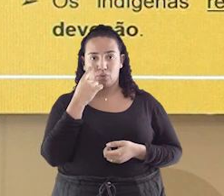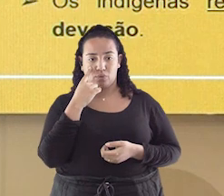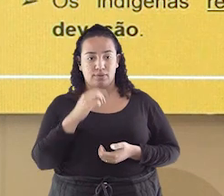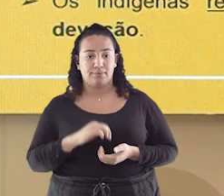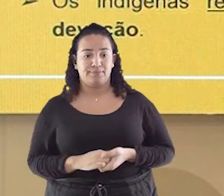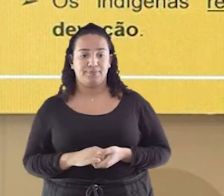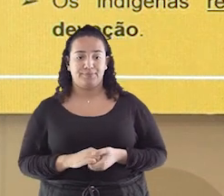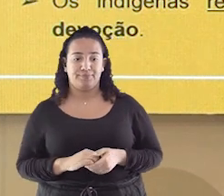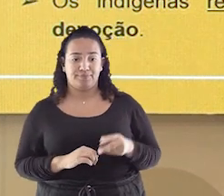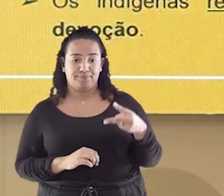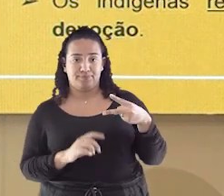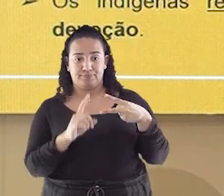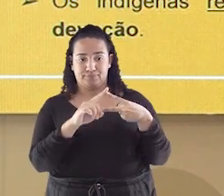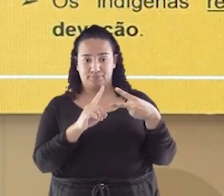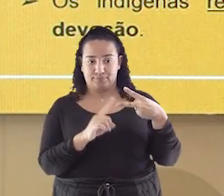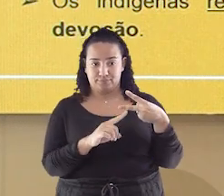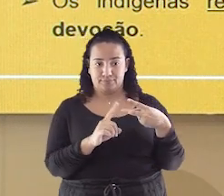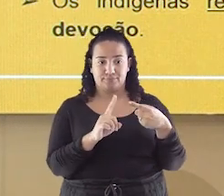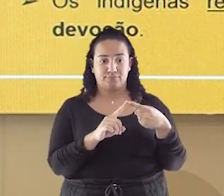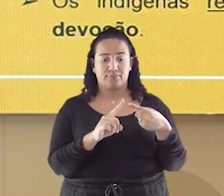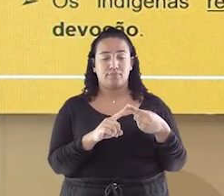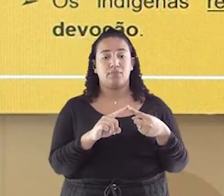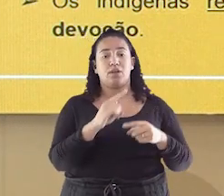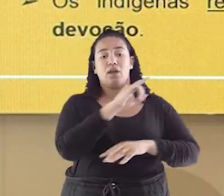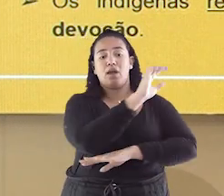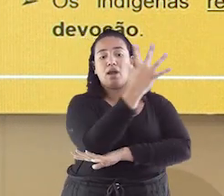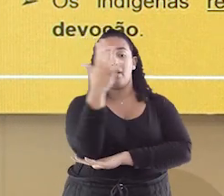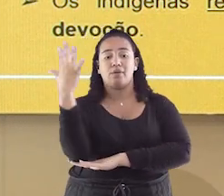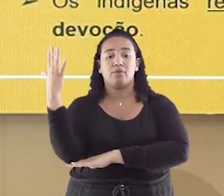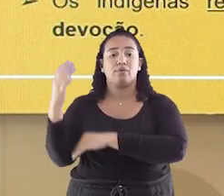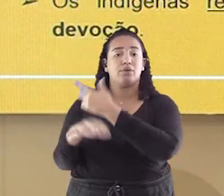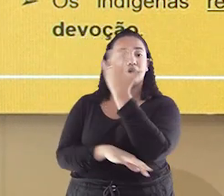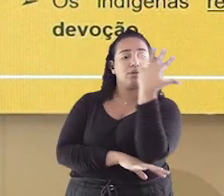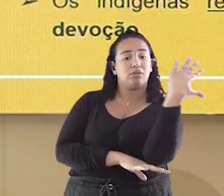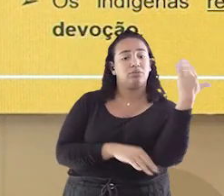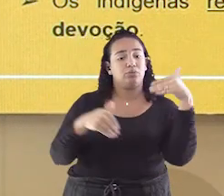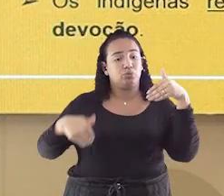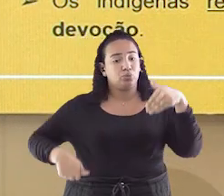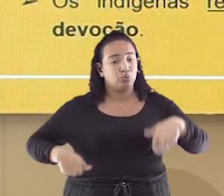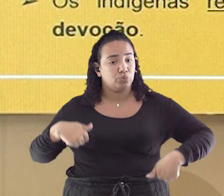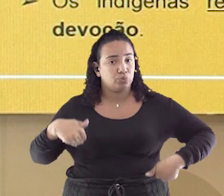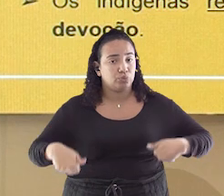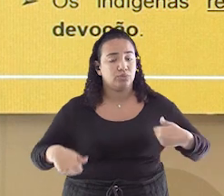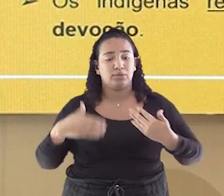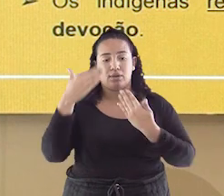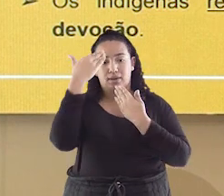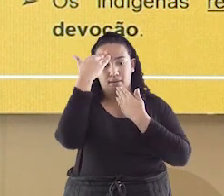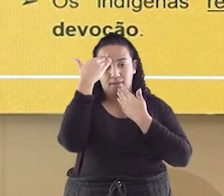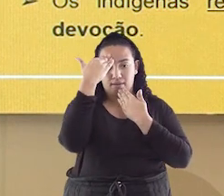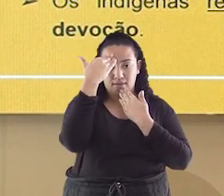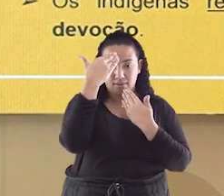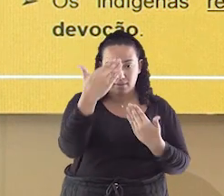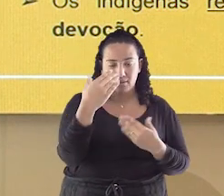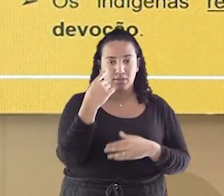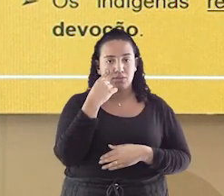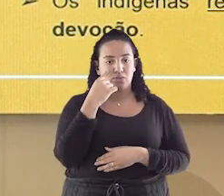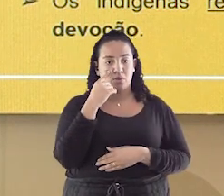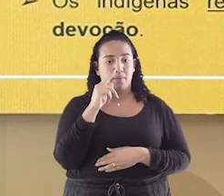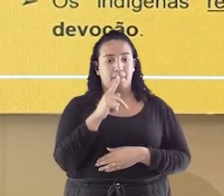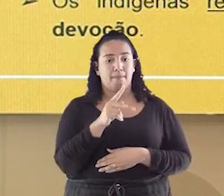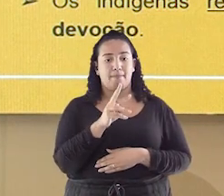Observem aqui. Temos a floresta agradece ao Curupira, objeto direto,